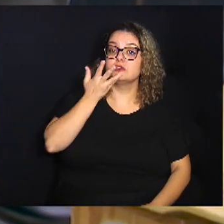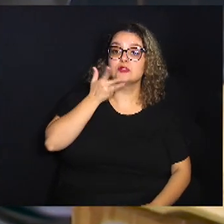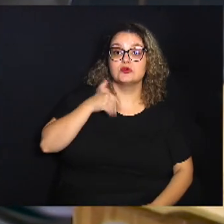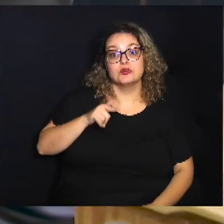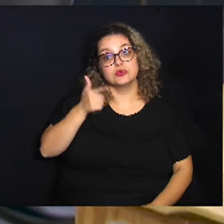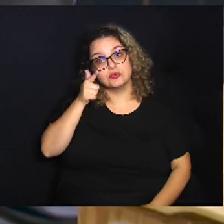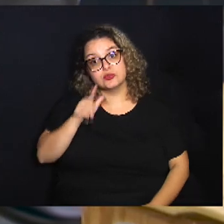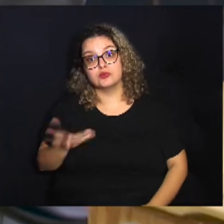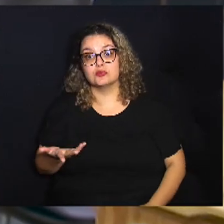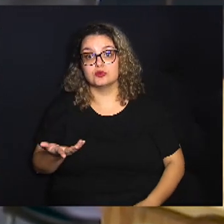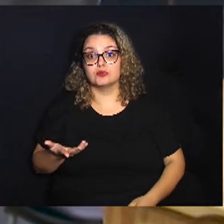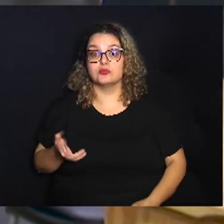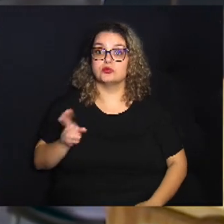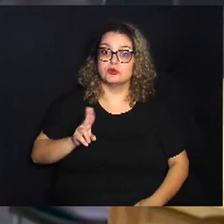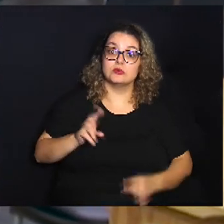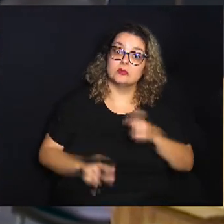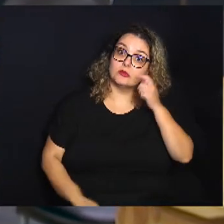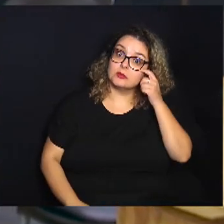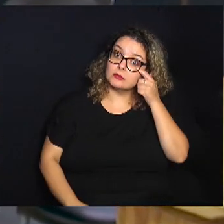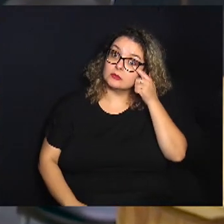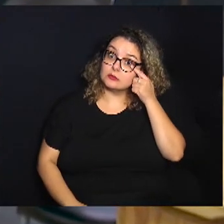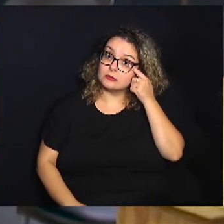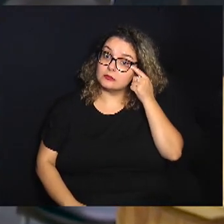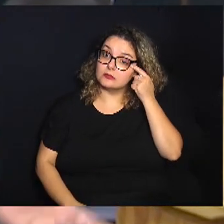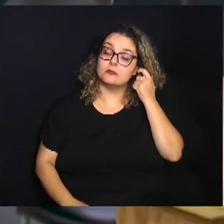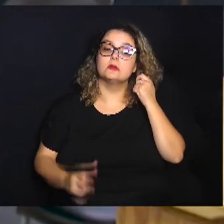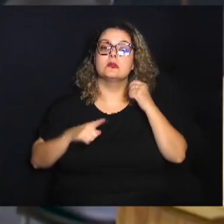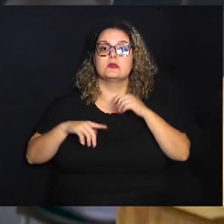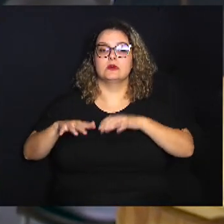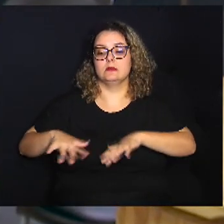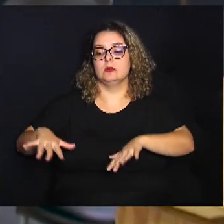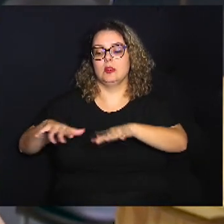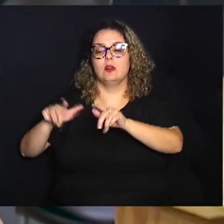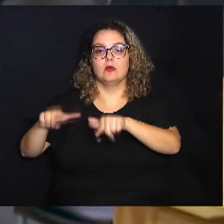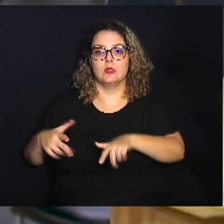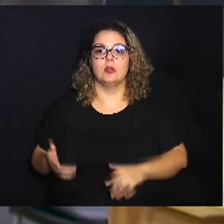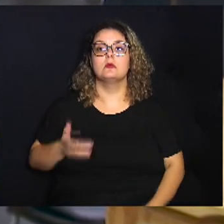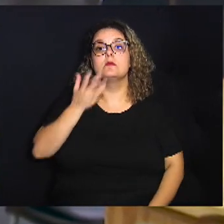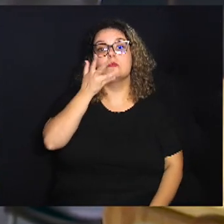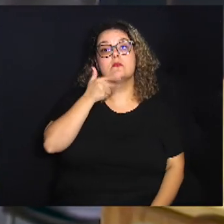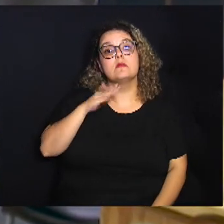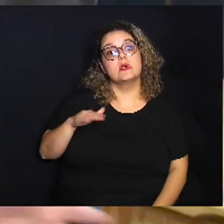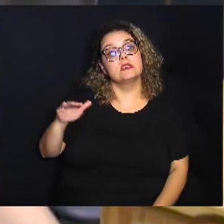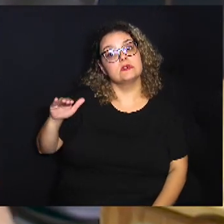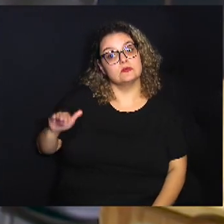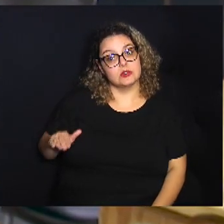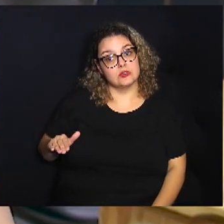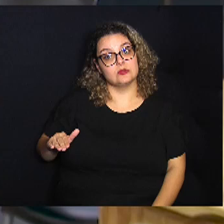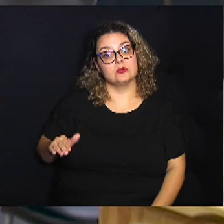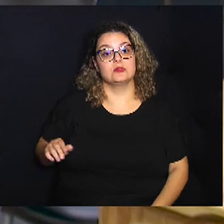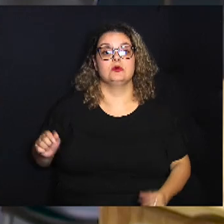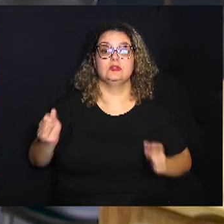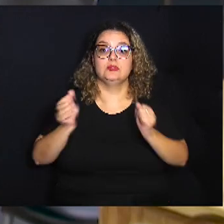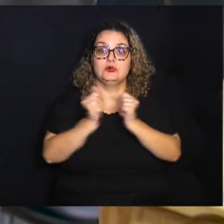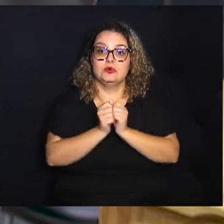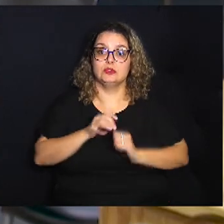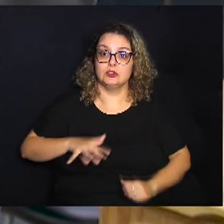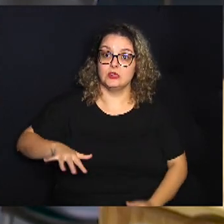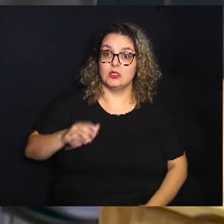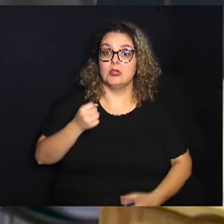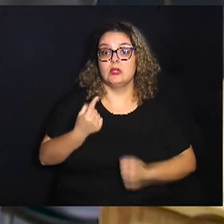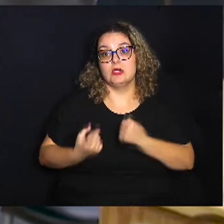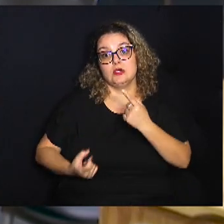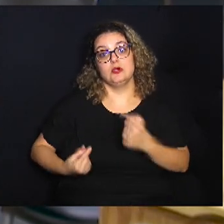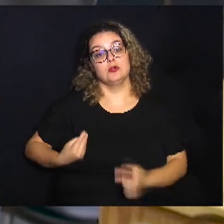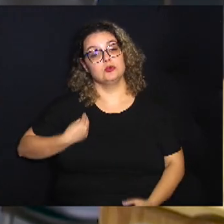consigam manusear. Então, a gente tem esse espaço, né, que é destinado para essas crianças menores. E junto desse espaço tem algumas